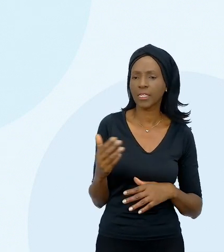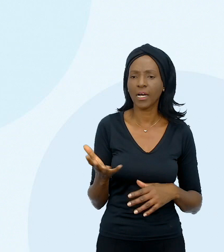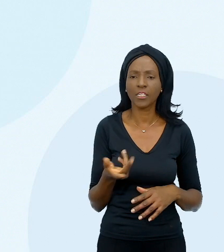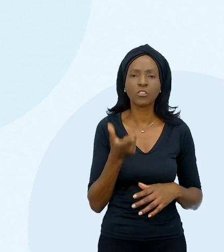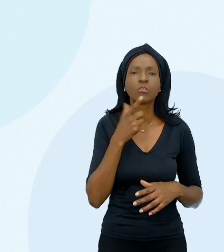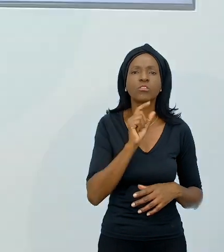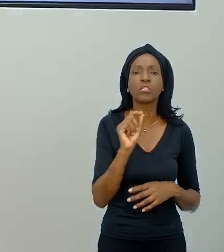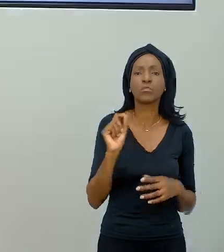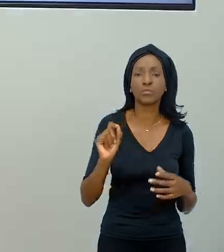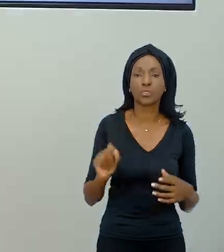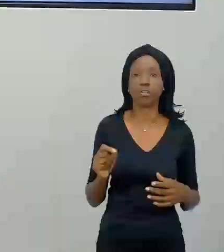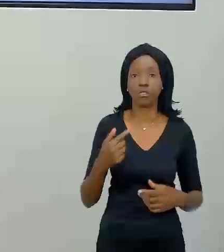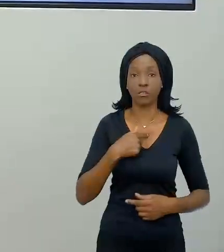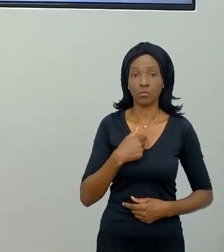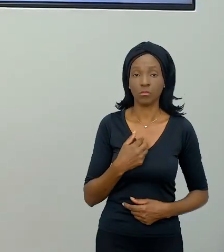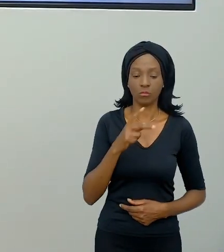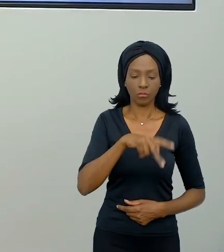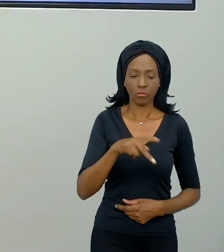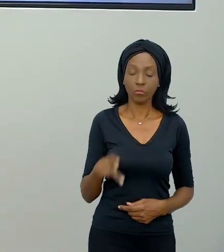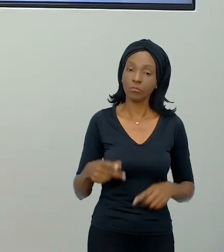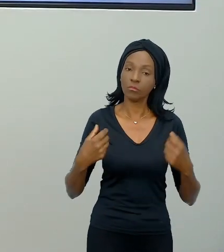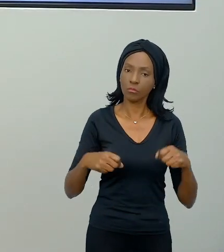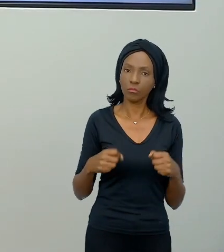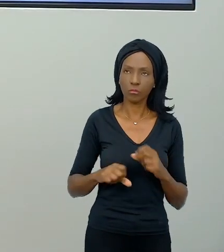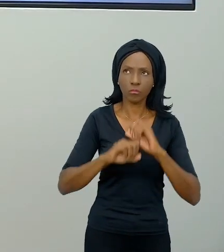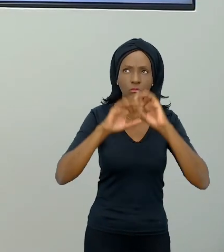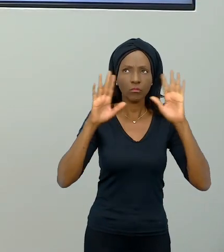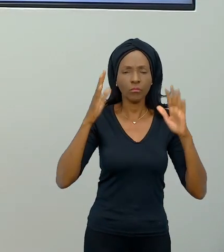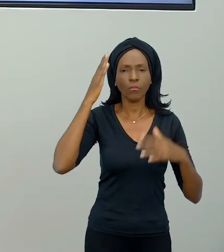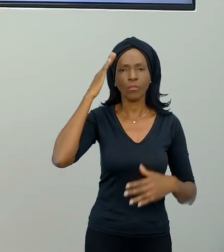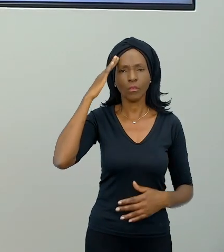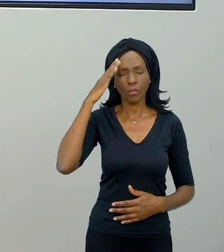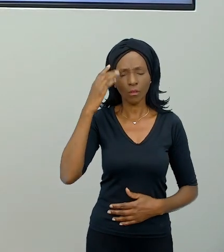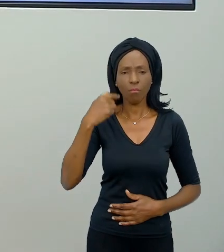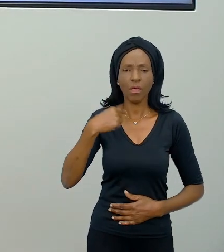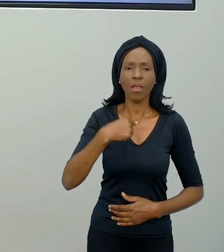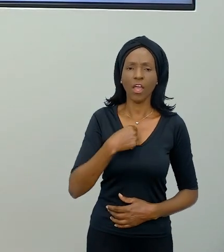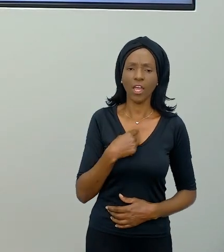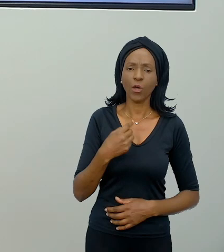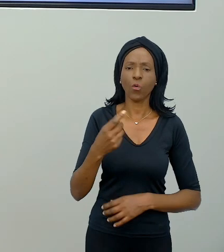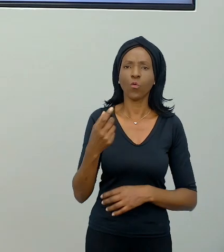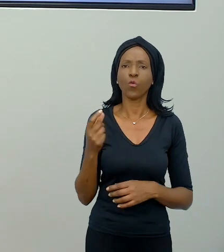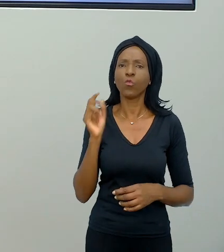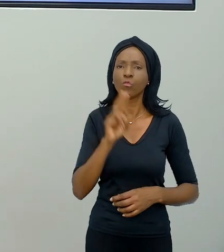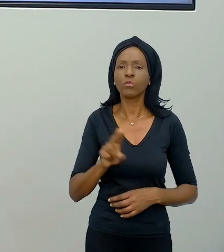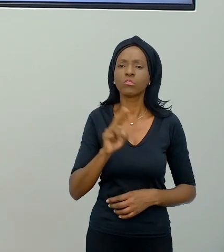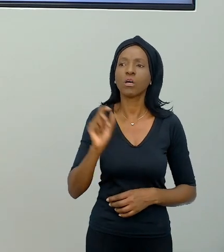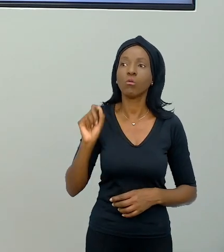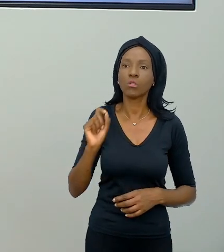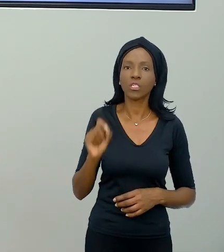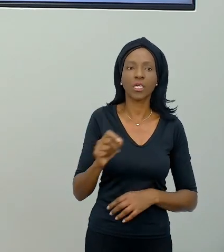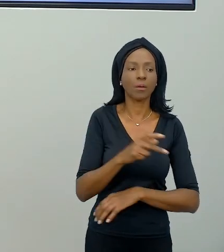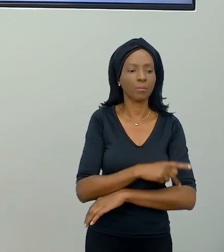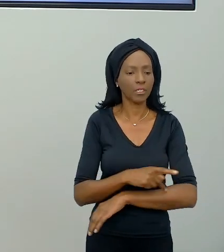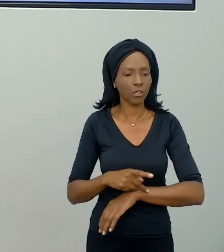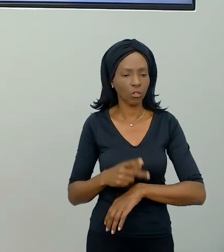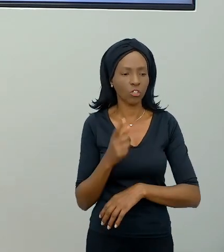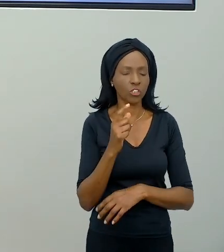sentido, eu, enquanto professor, eu preciso ter muito claro as ações pedagógicas que eu vou realizar, porque eu